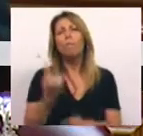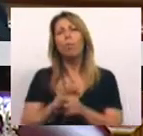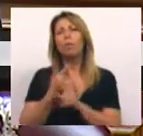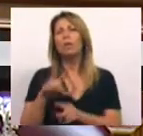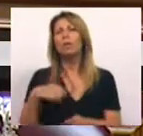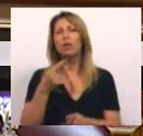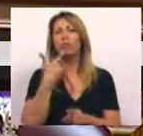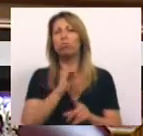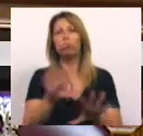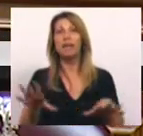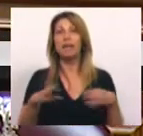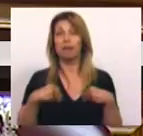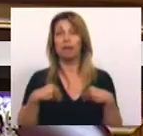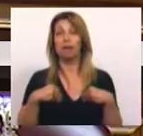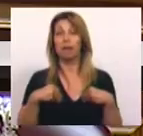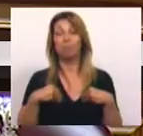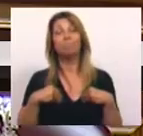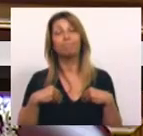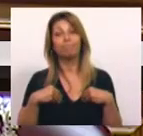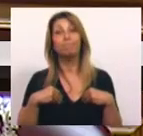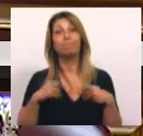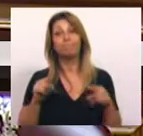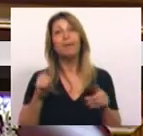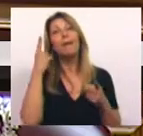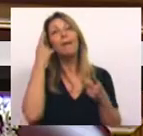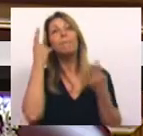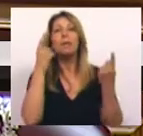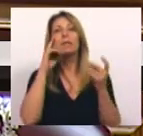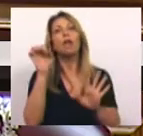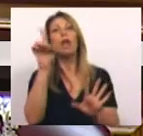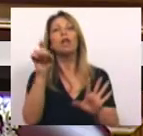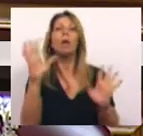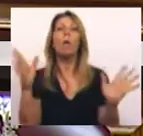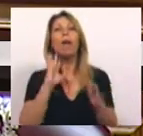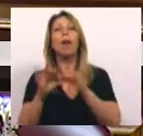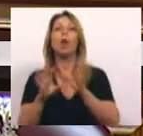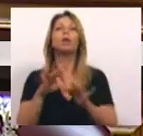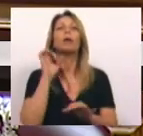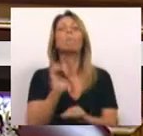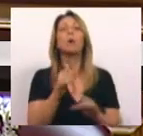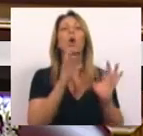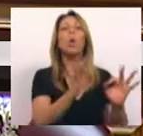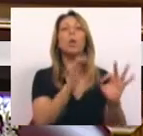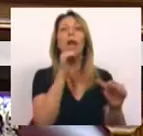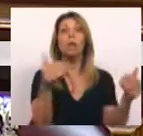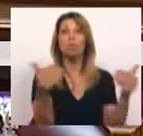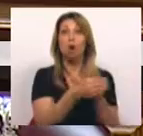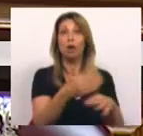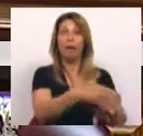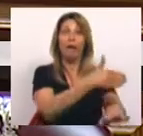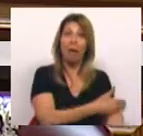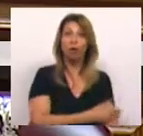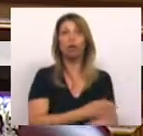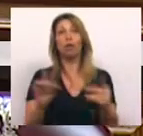aceitar. É que se coloca a questão na lógica dos cuidados paliativos versus morte medicamente